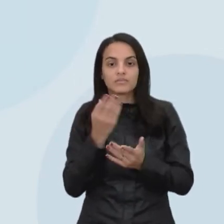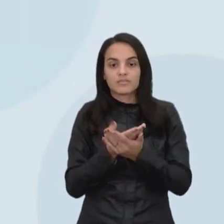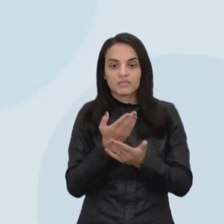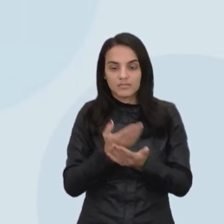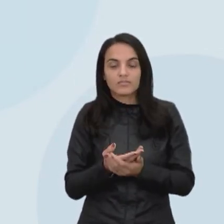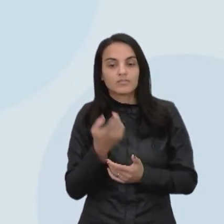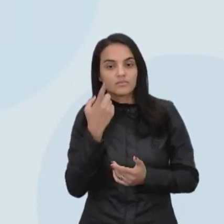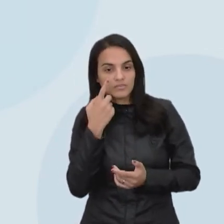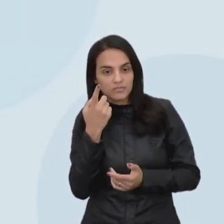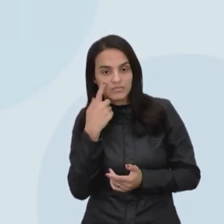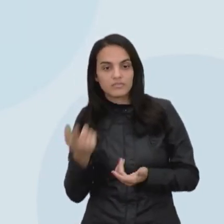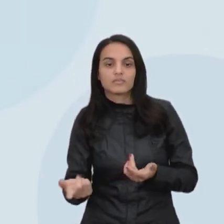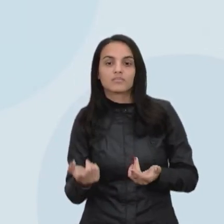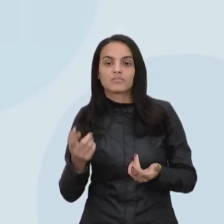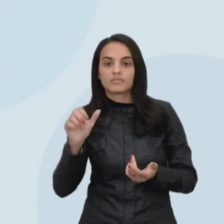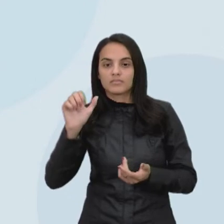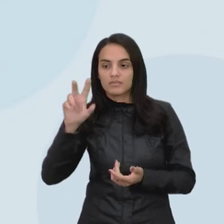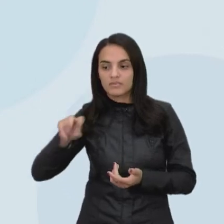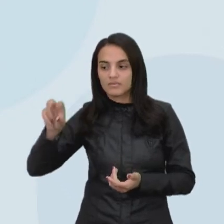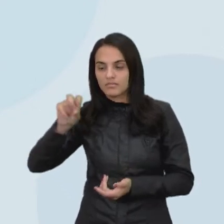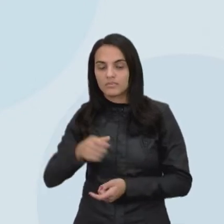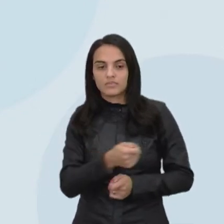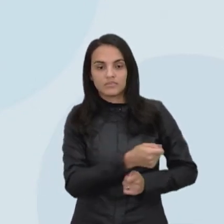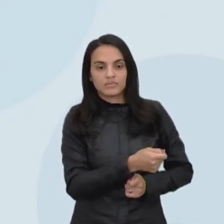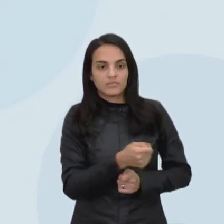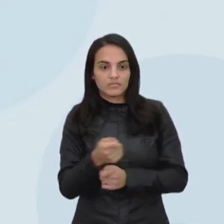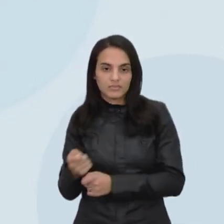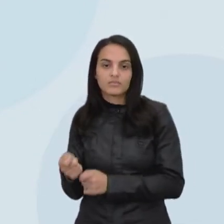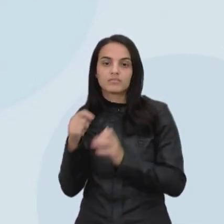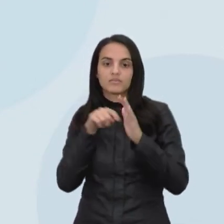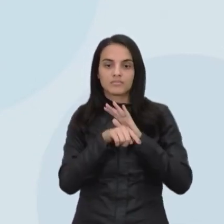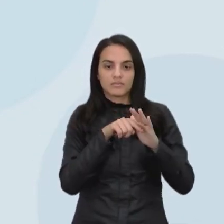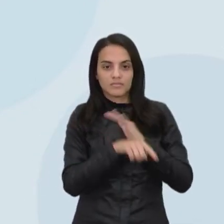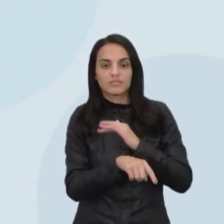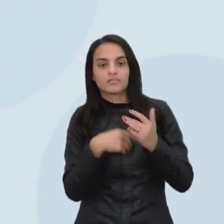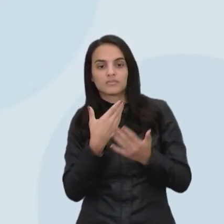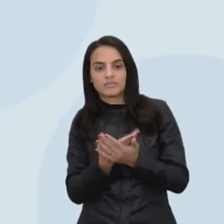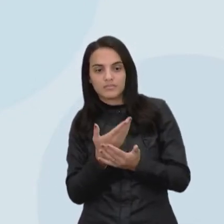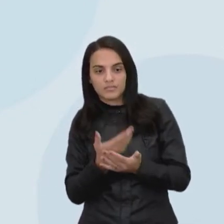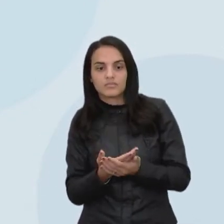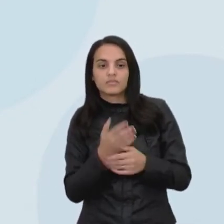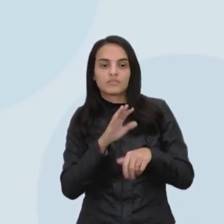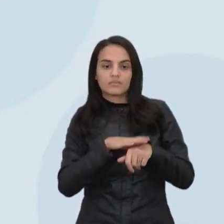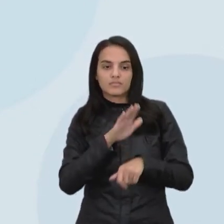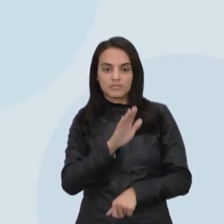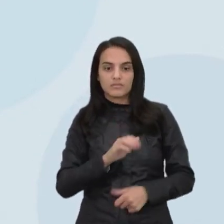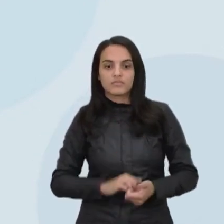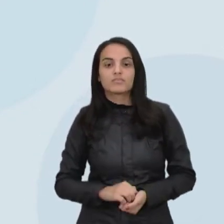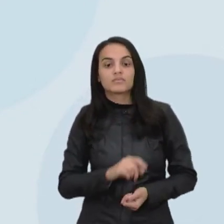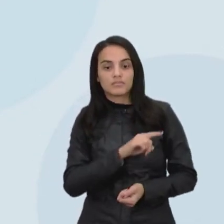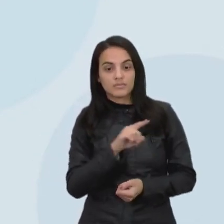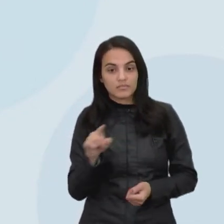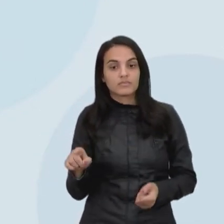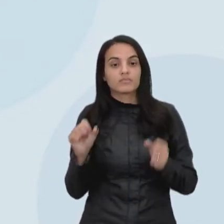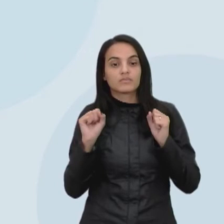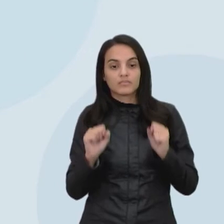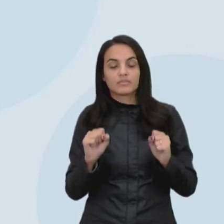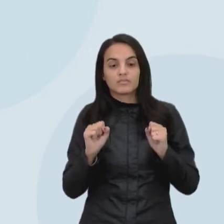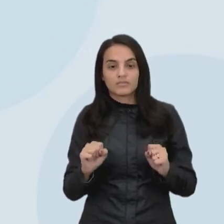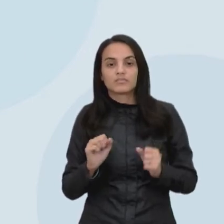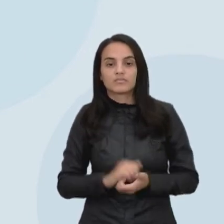aulas, olharem aí a respeito dos agrotóxicos, pesquisarem, estudarem mais, né, vocês podem aí, olha,